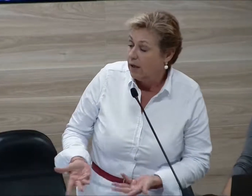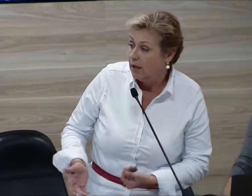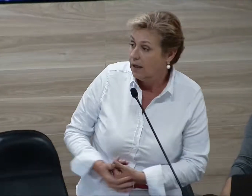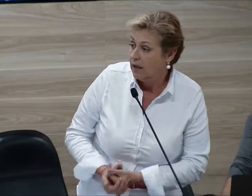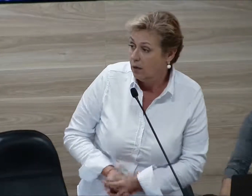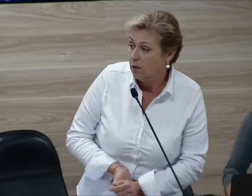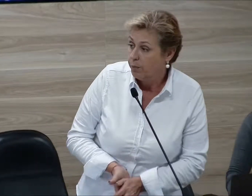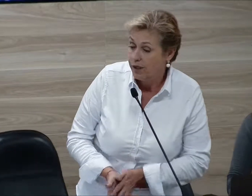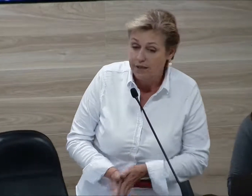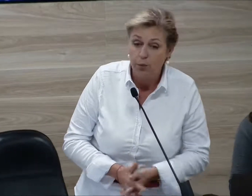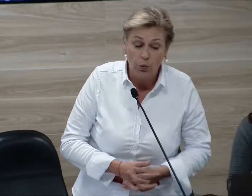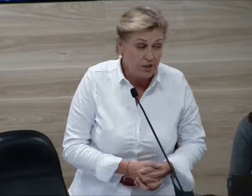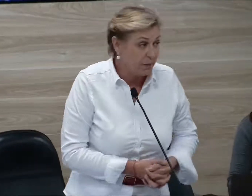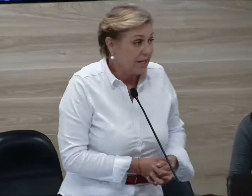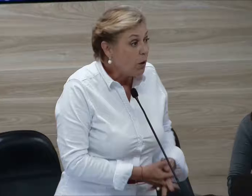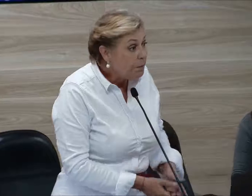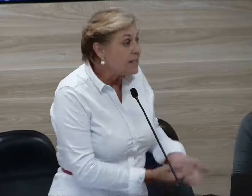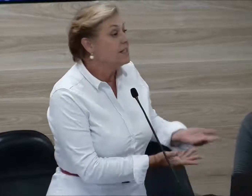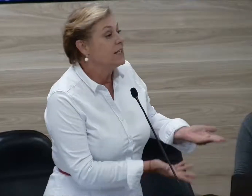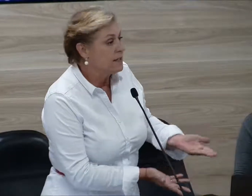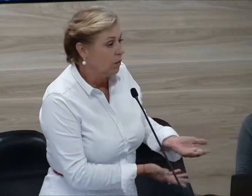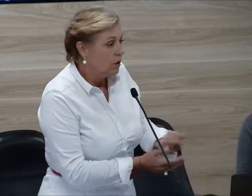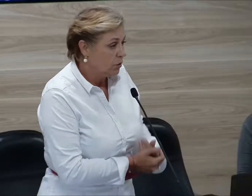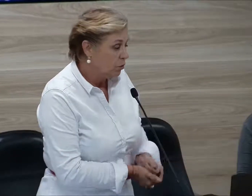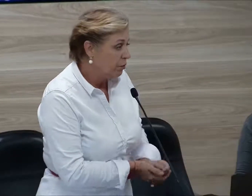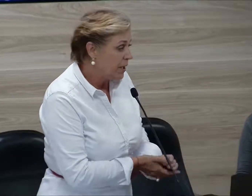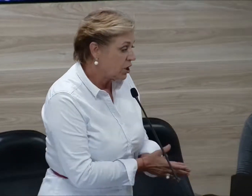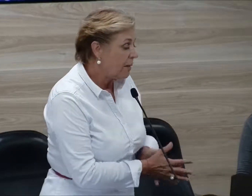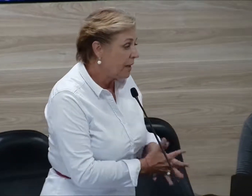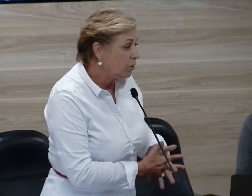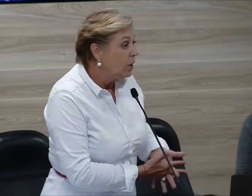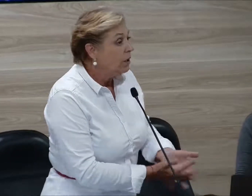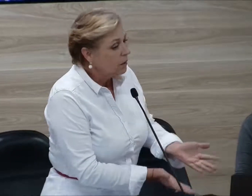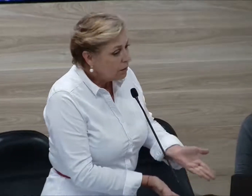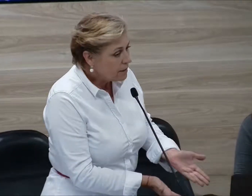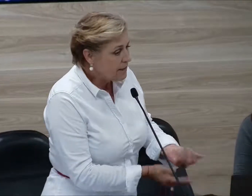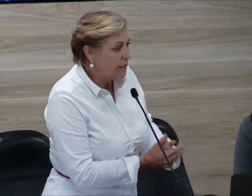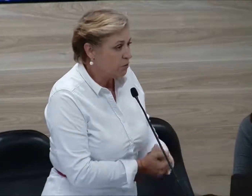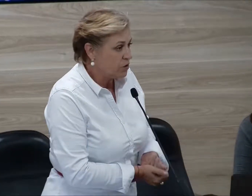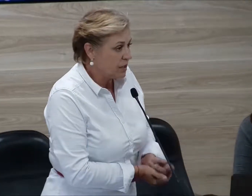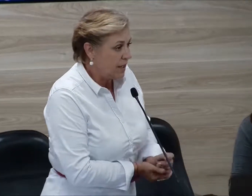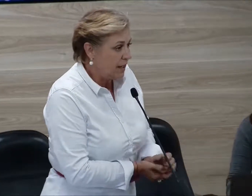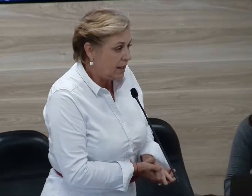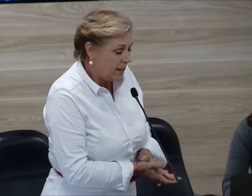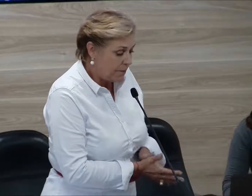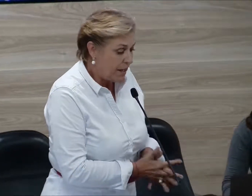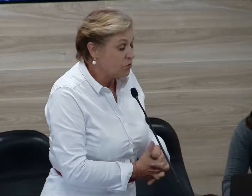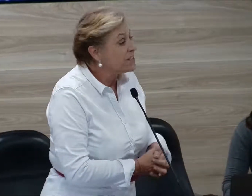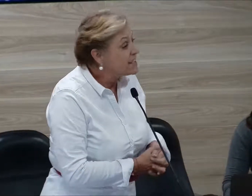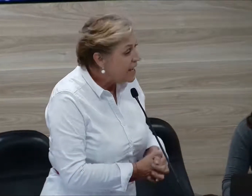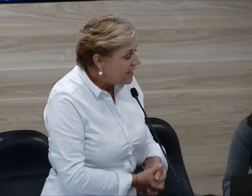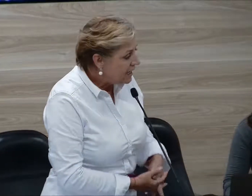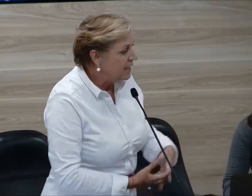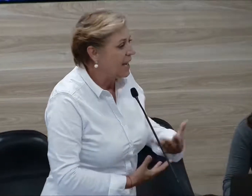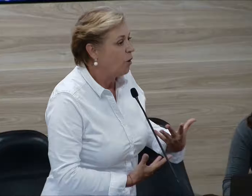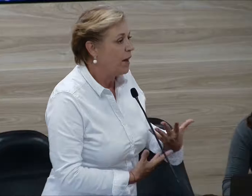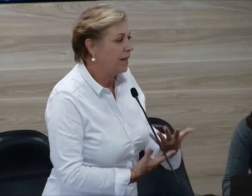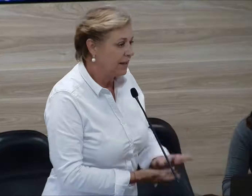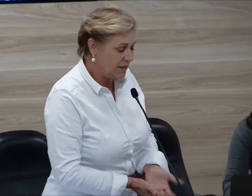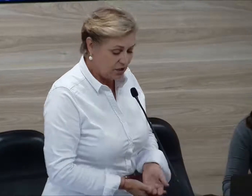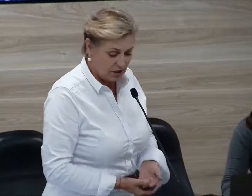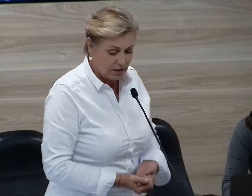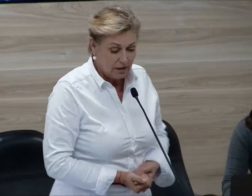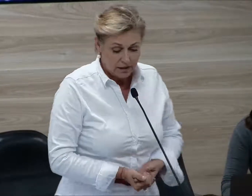até, por exemplo, um hospital e precisam do medicamento. nós teríamos aberto. Sei que há